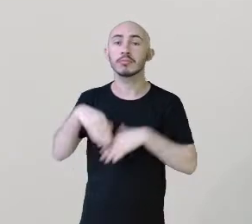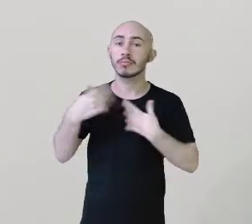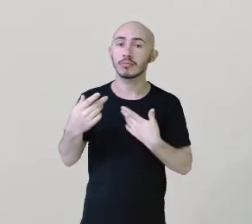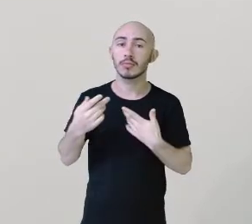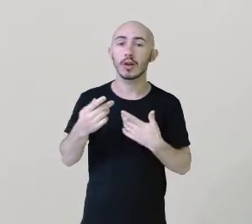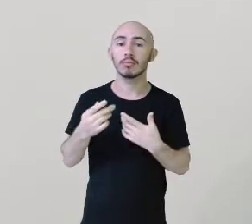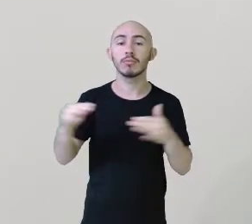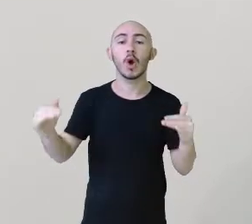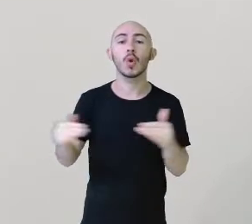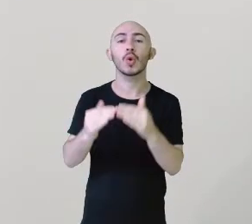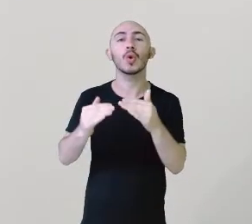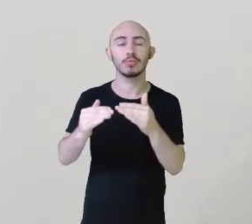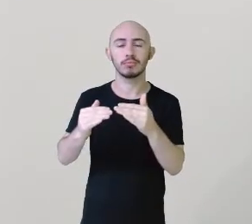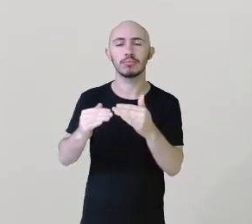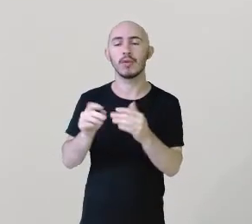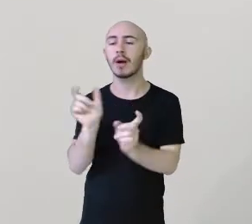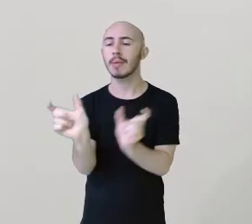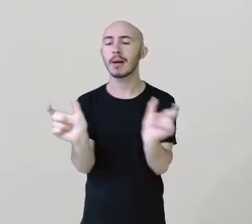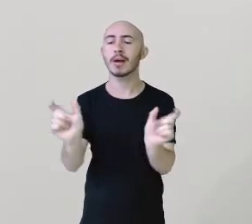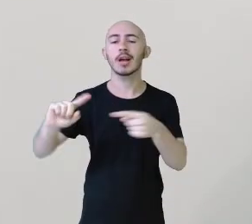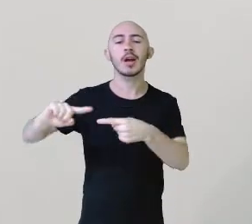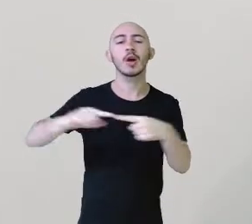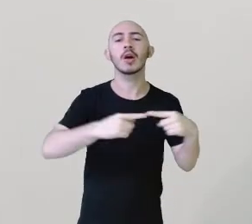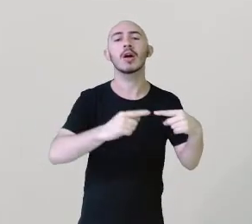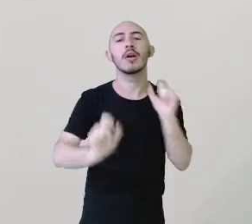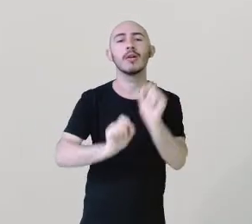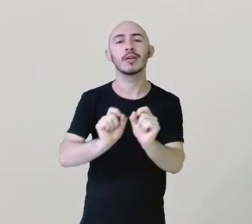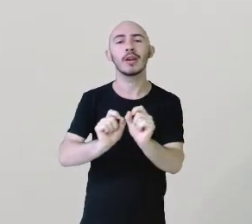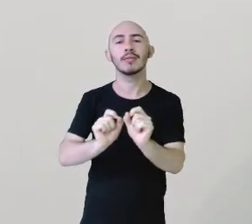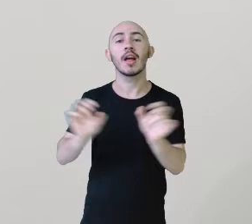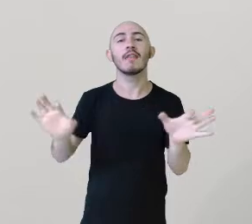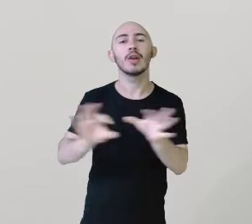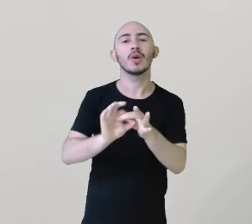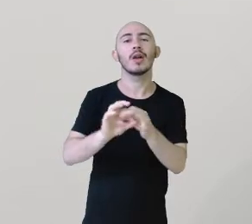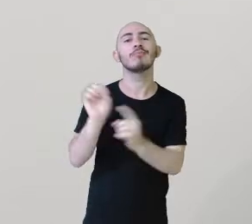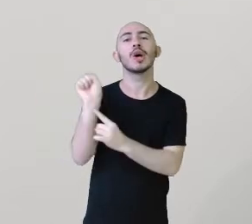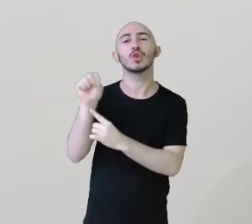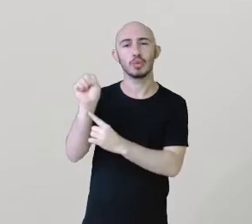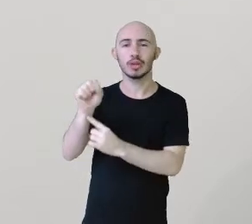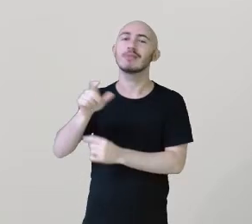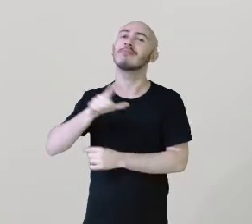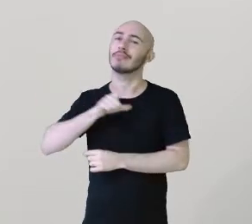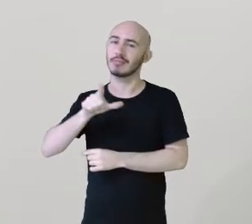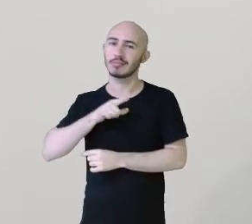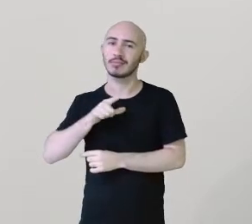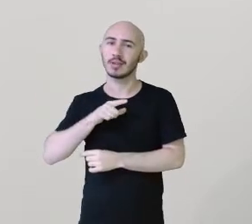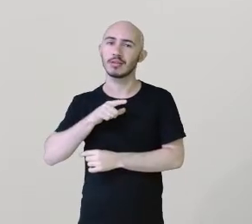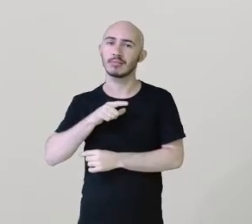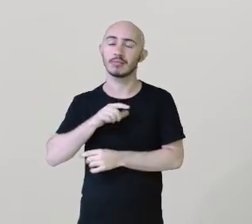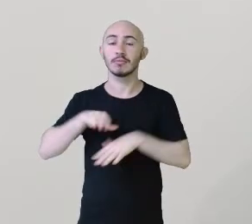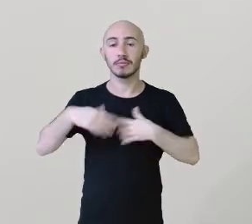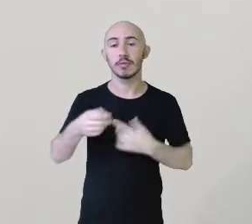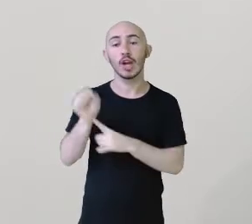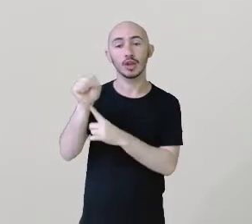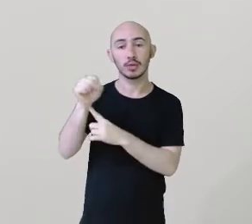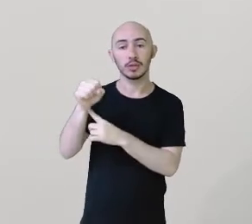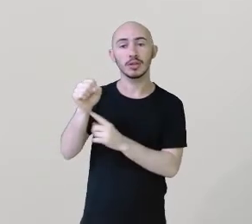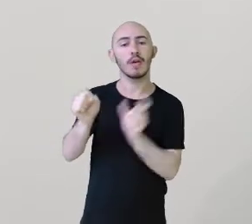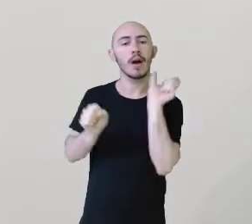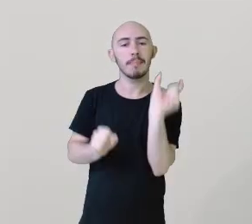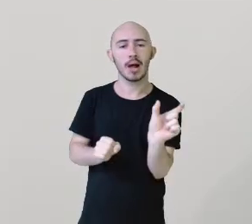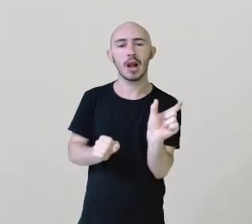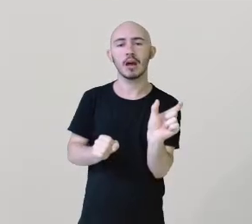tem tudo a ver com o substantivo na frase. E aí a gente lembra que substantivo é a palavra que dá nome